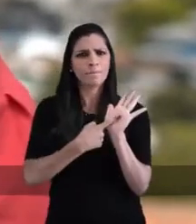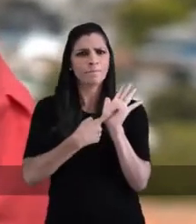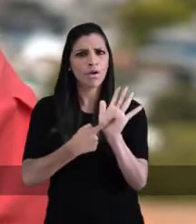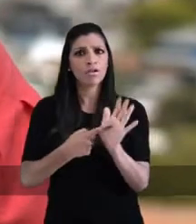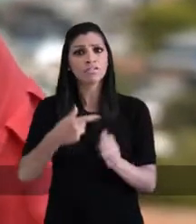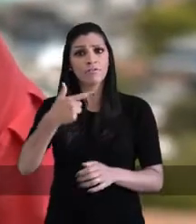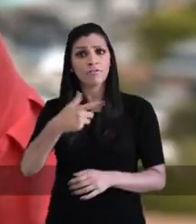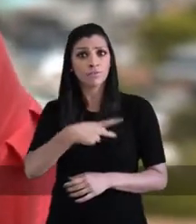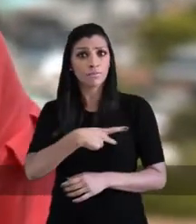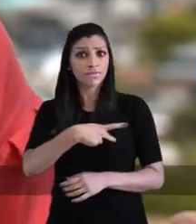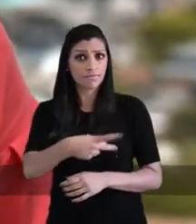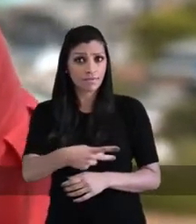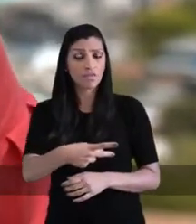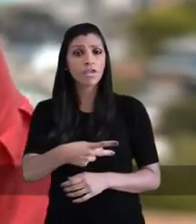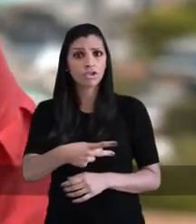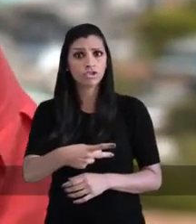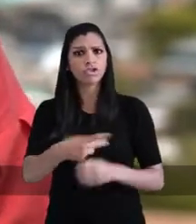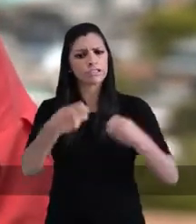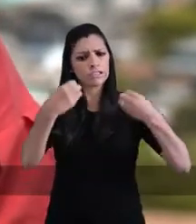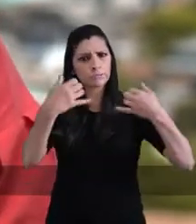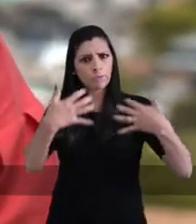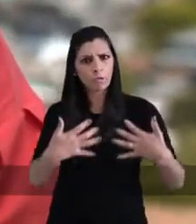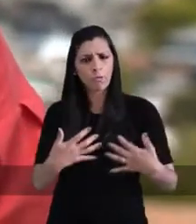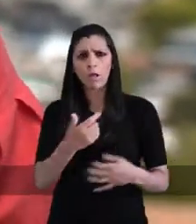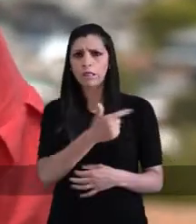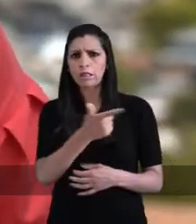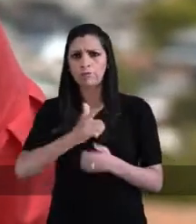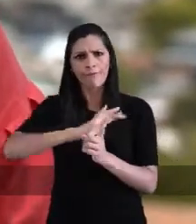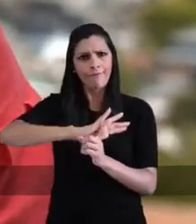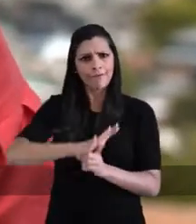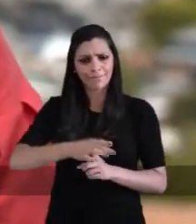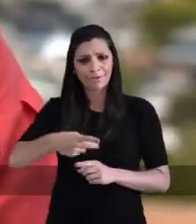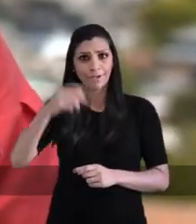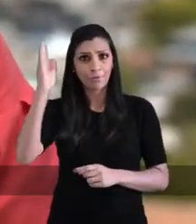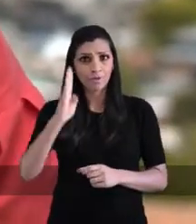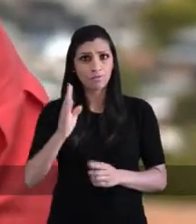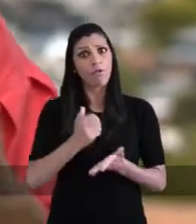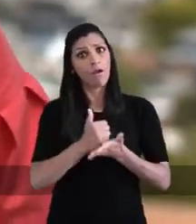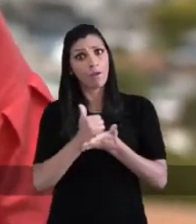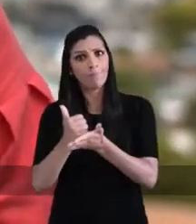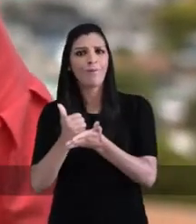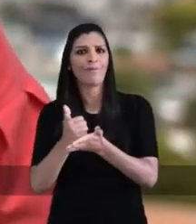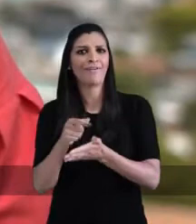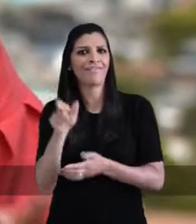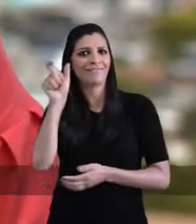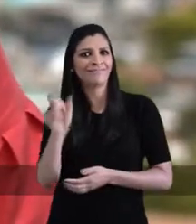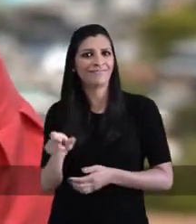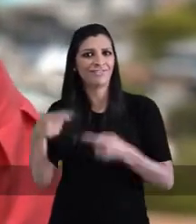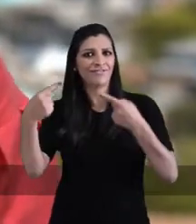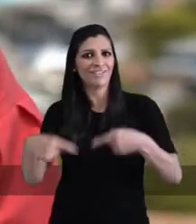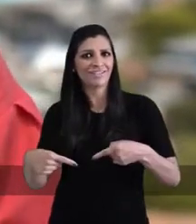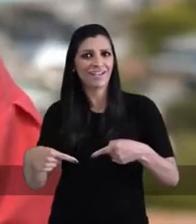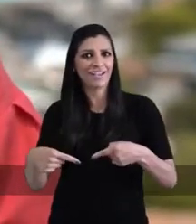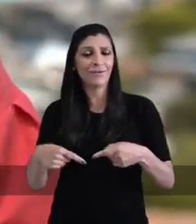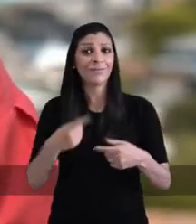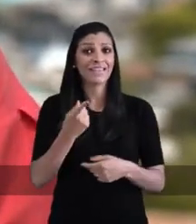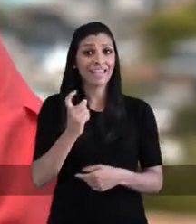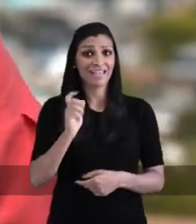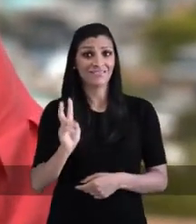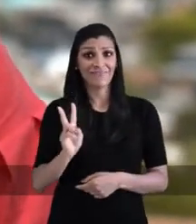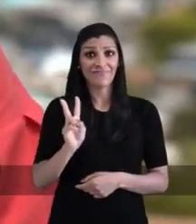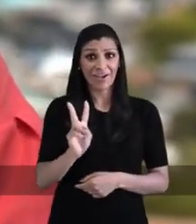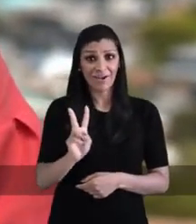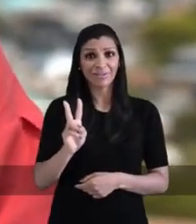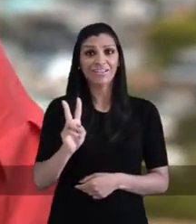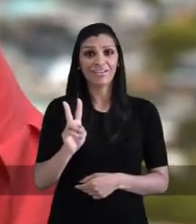vice-presidente Mourão, que declarou que não existe racismo no Brasil, apoia o meu adversário. Que o ex-candidato Walter, que classificou